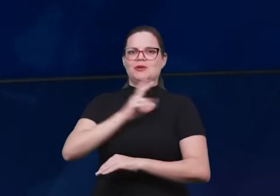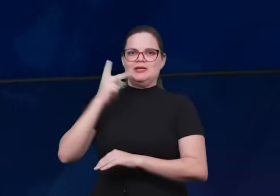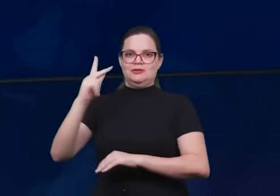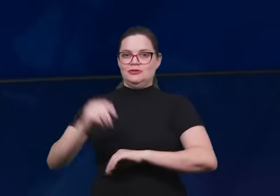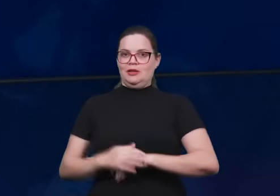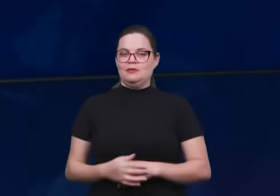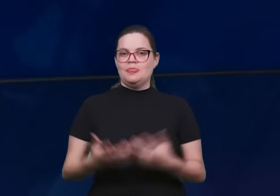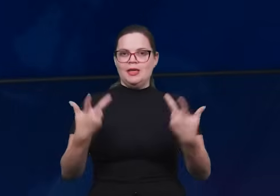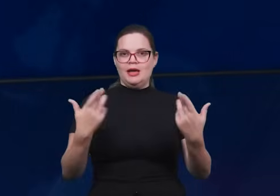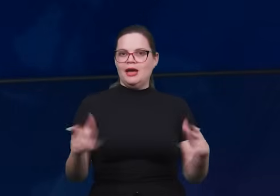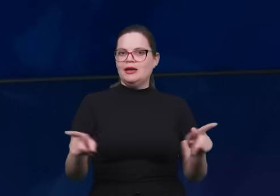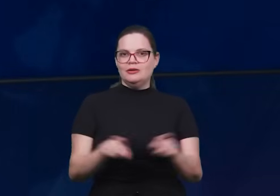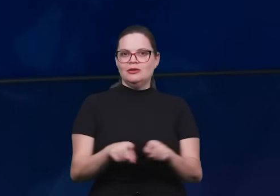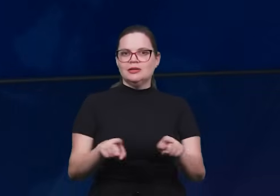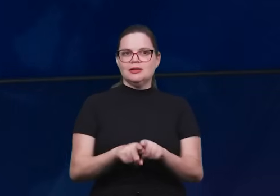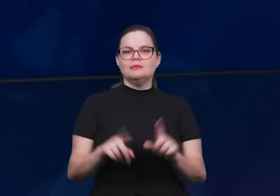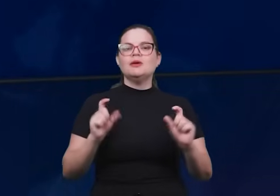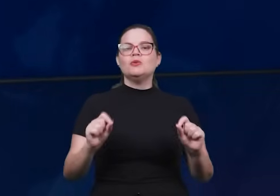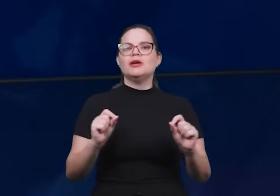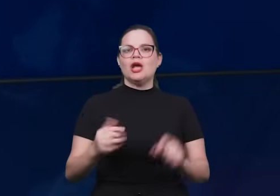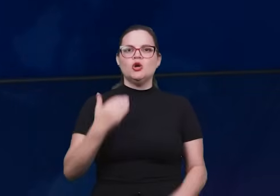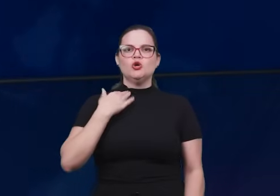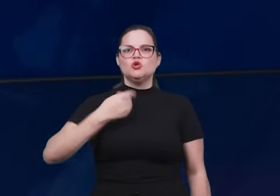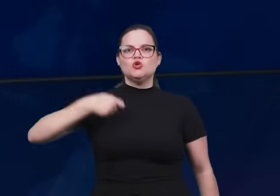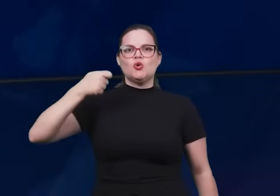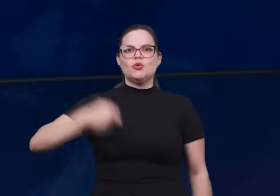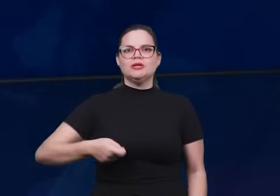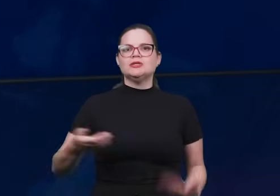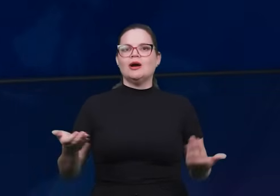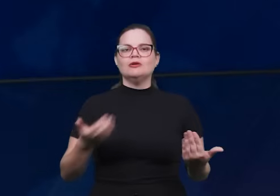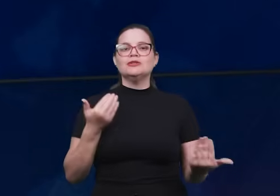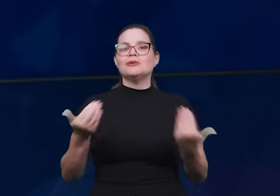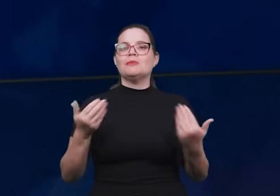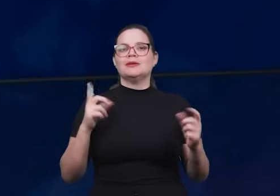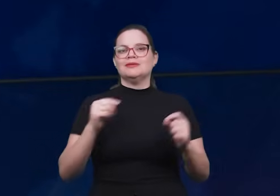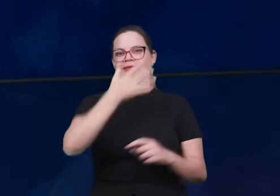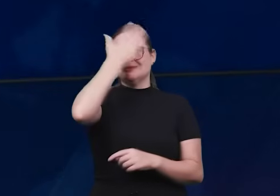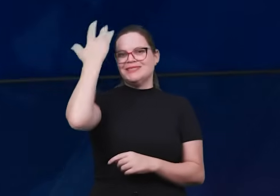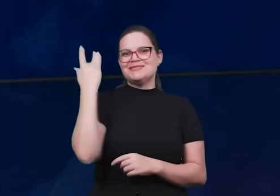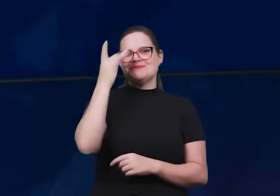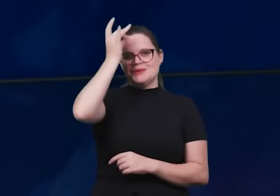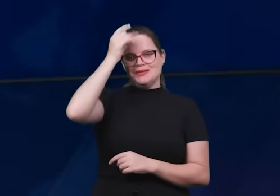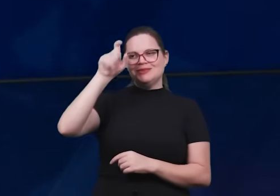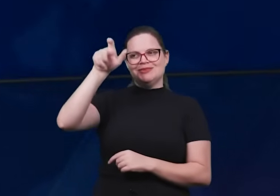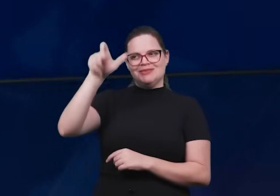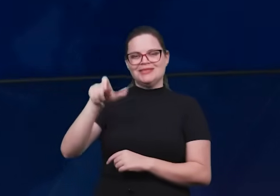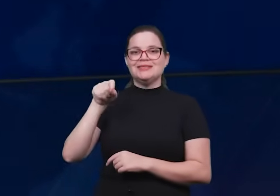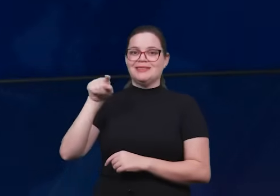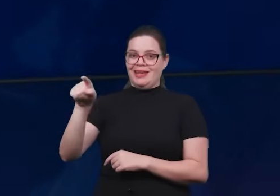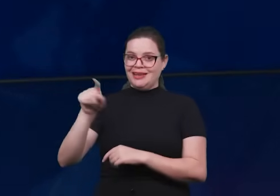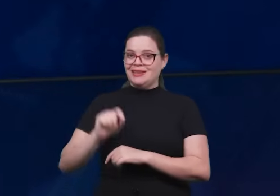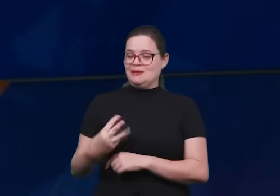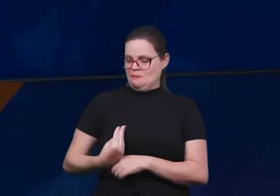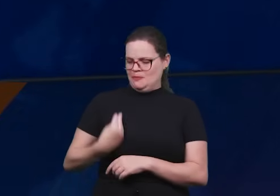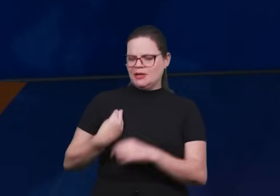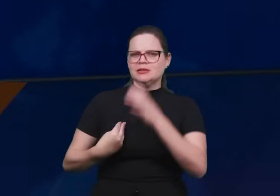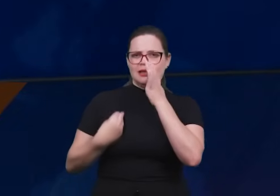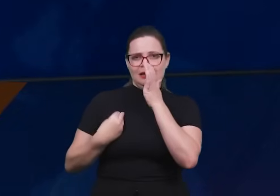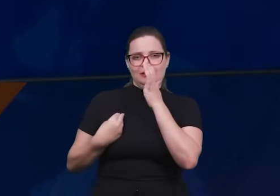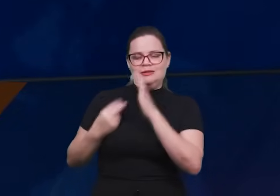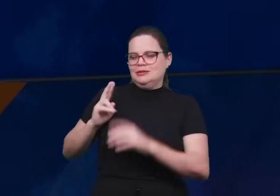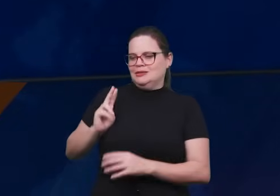por Deus chama-se o Espírito Santo de Deus. E ele está presente